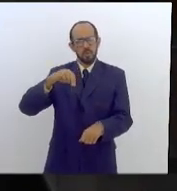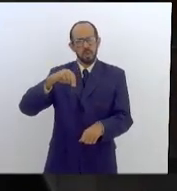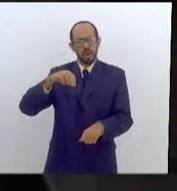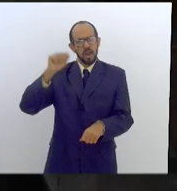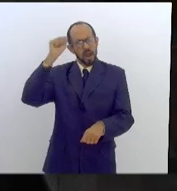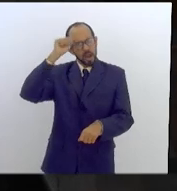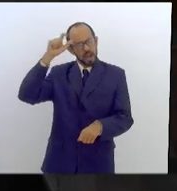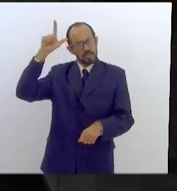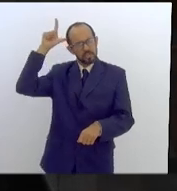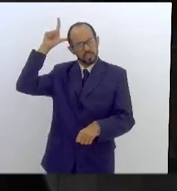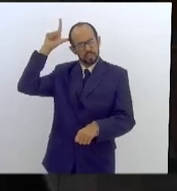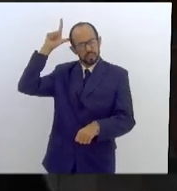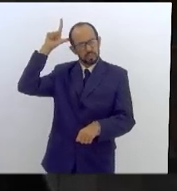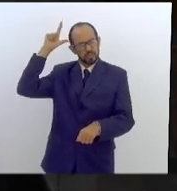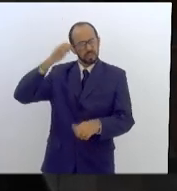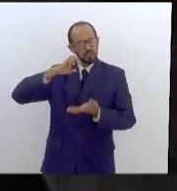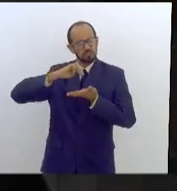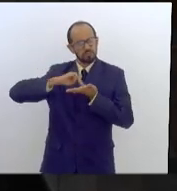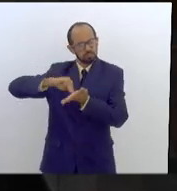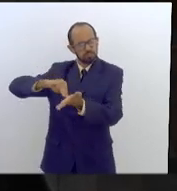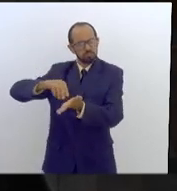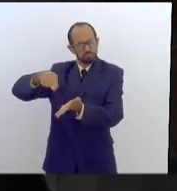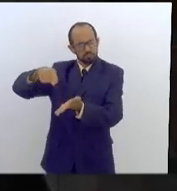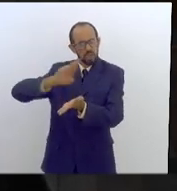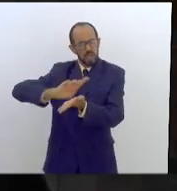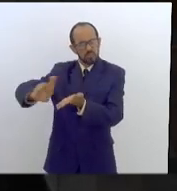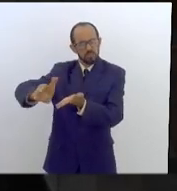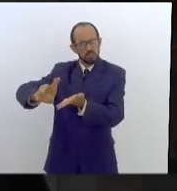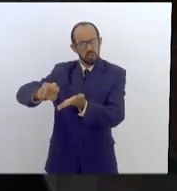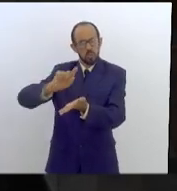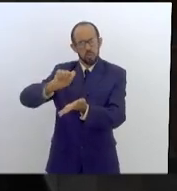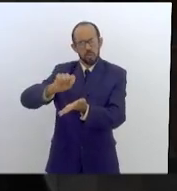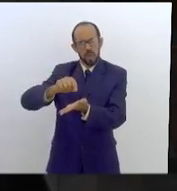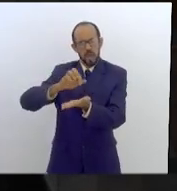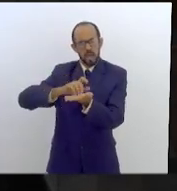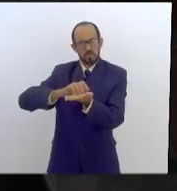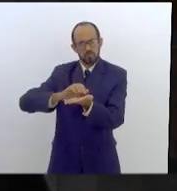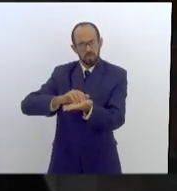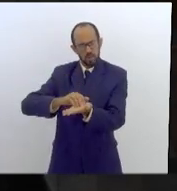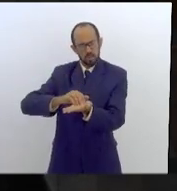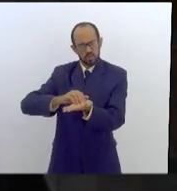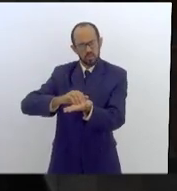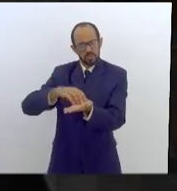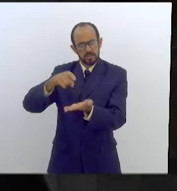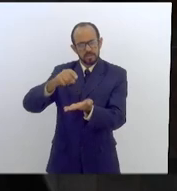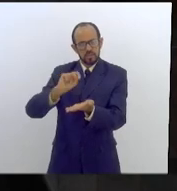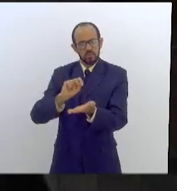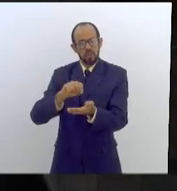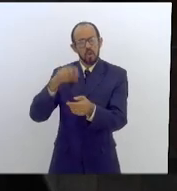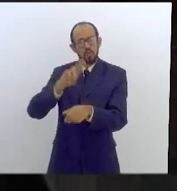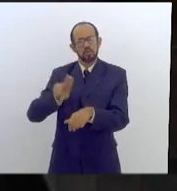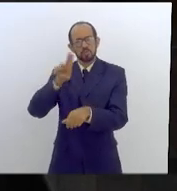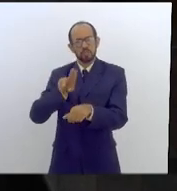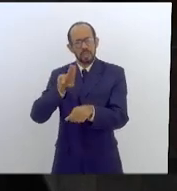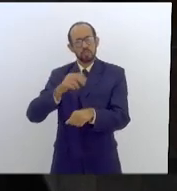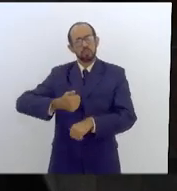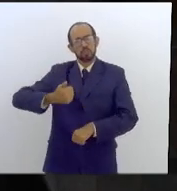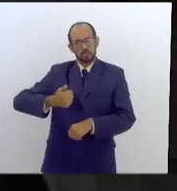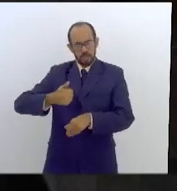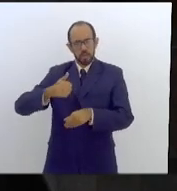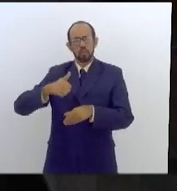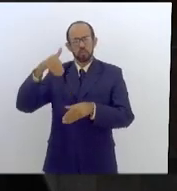um curto despacho as urnas eletrônicas apontadas na petição inicial foram utilizadas tanto no primeiro turno